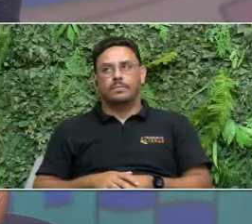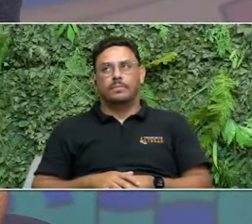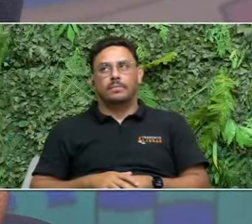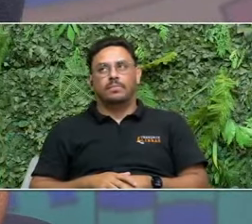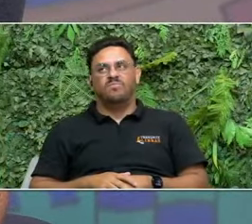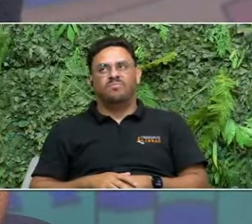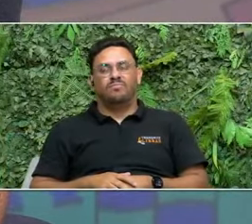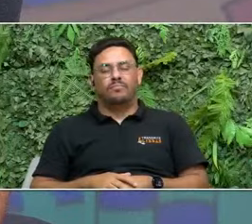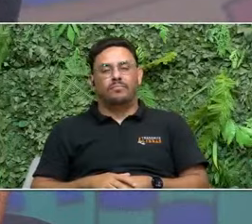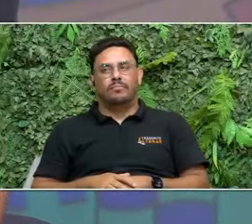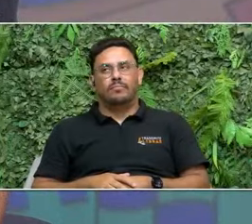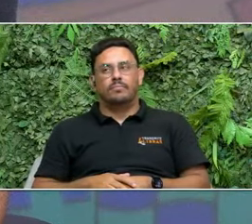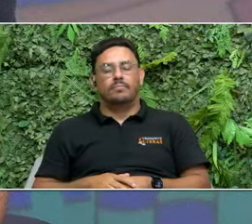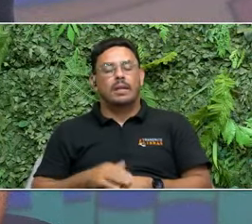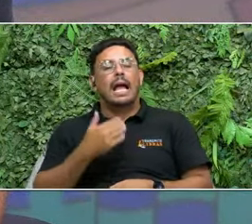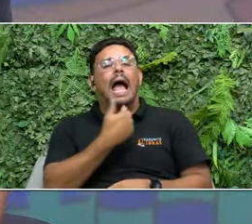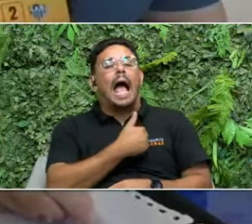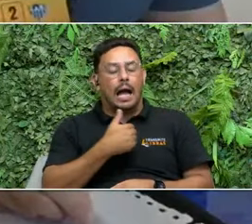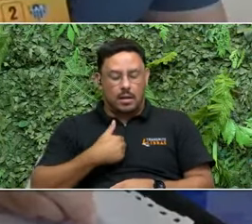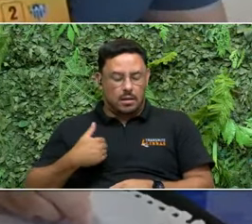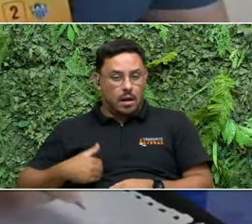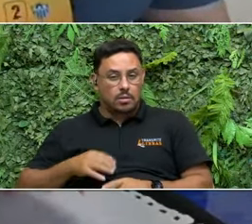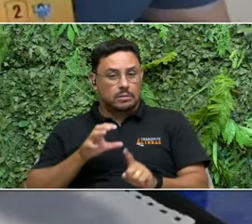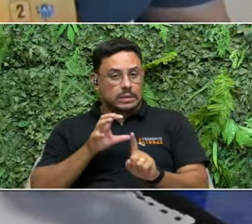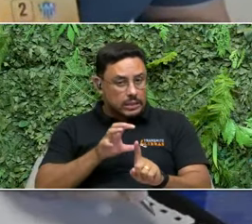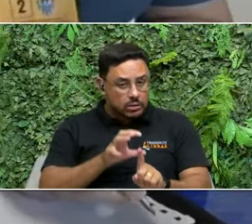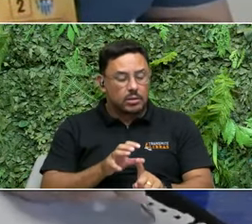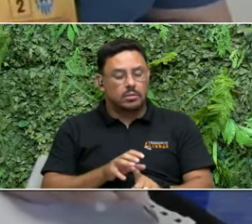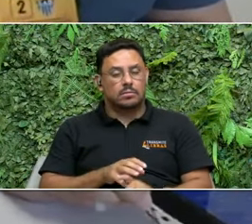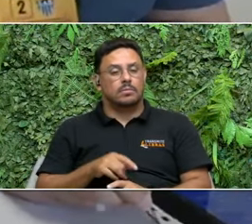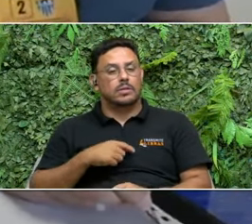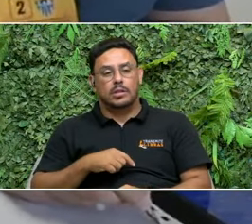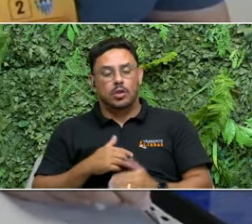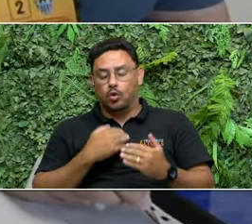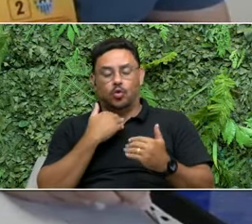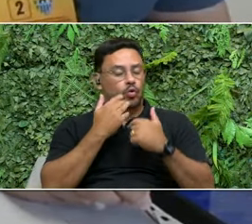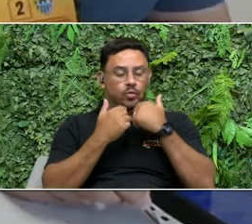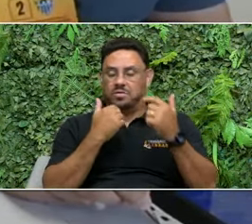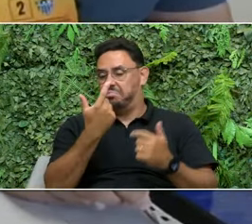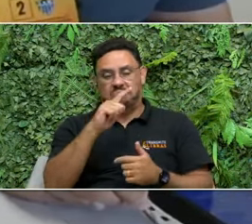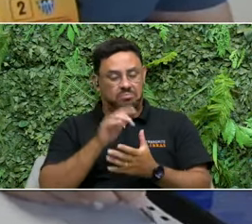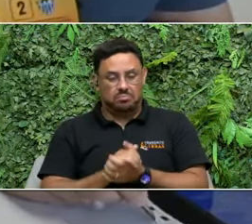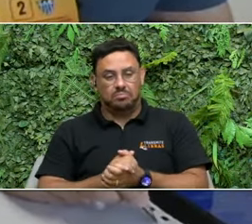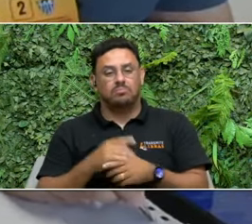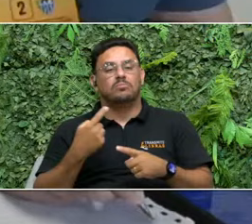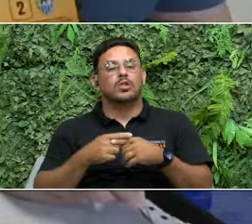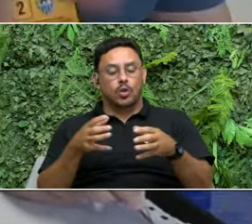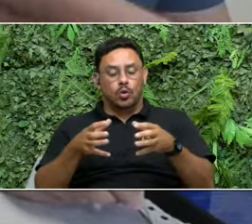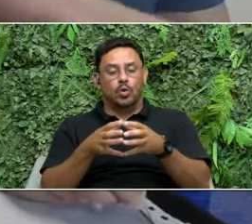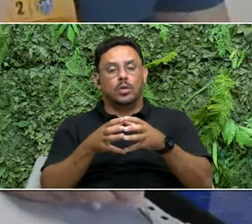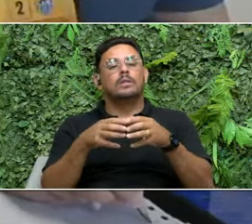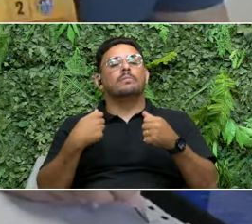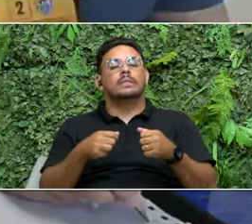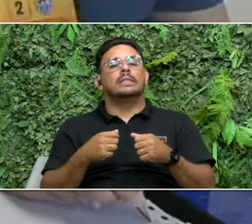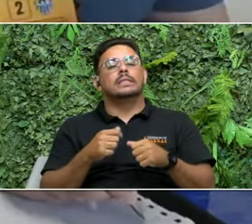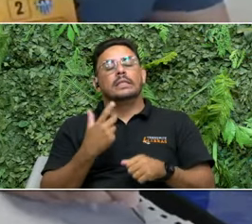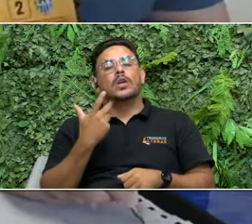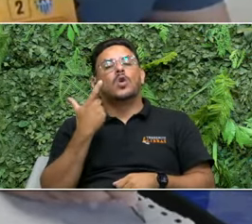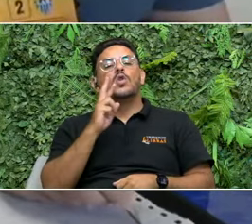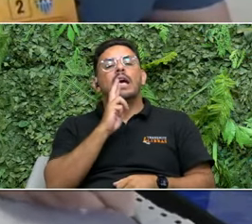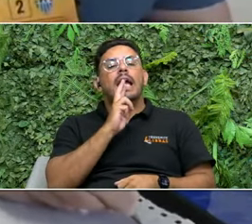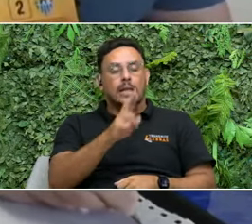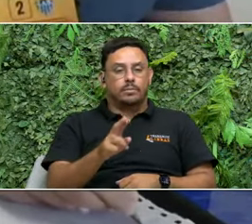cabit o Atlético entra pressionado Bob eu não tenho a menor dúvida em relação a isso é um time que precisa dar uma resposta ao seu